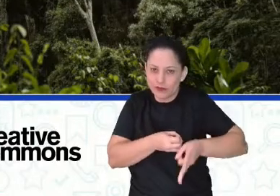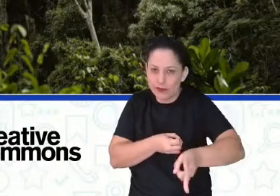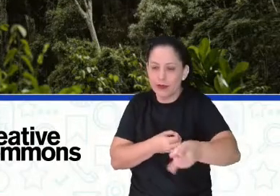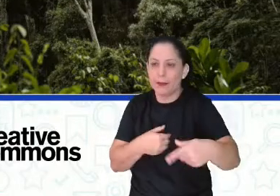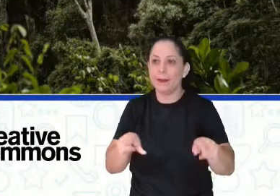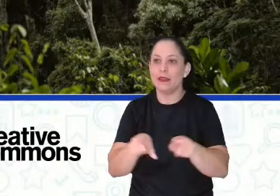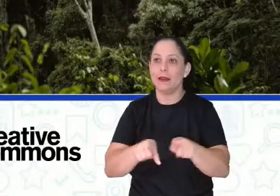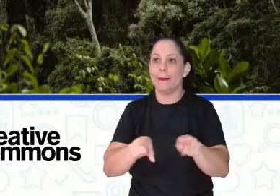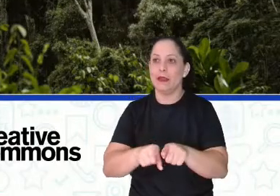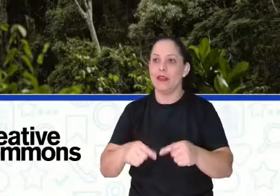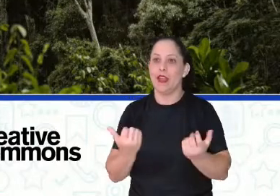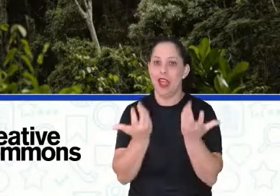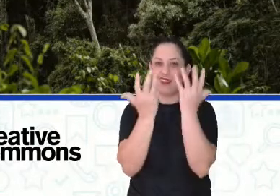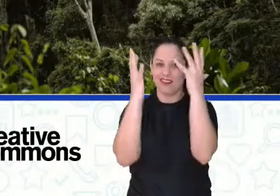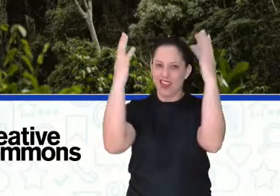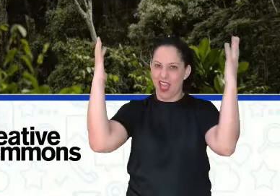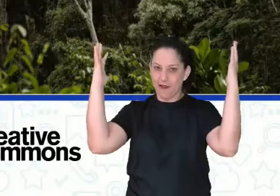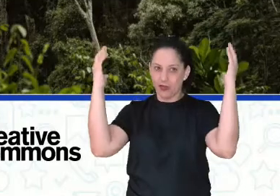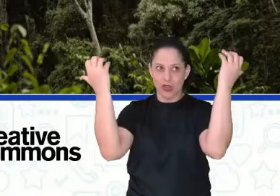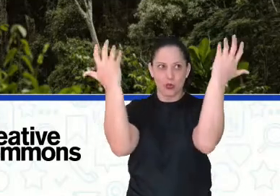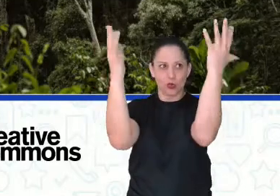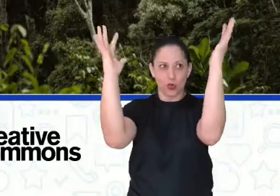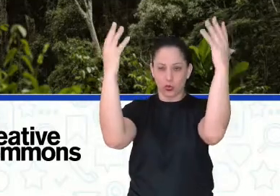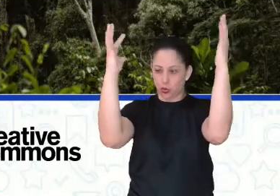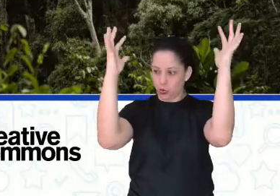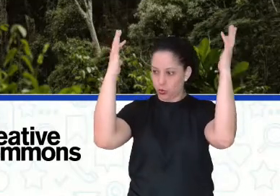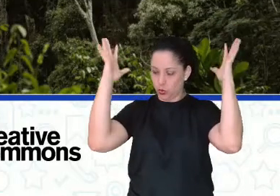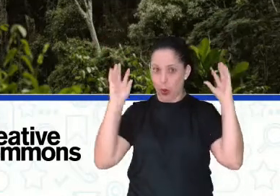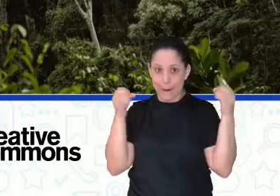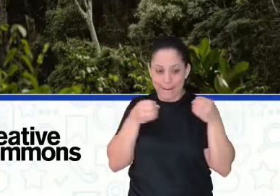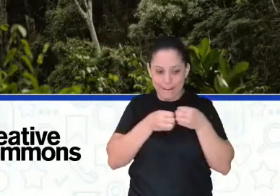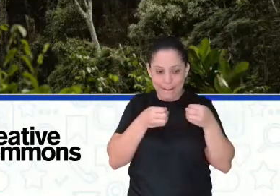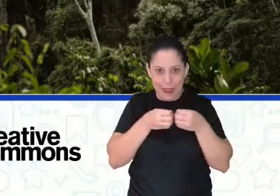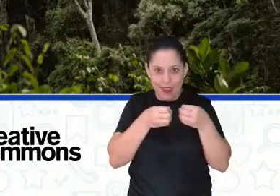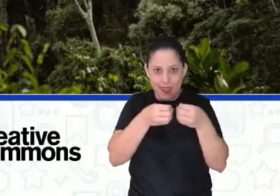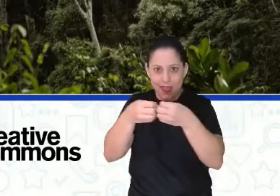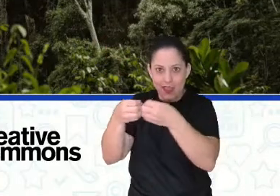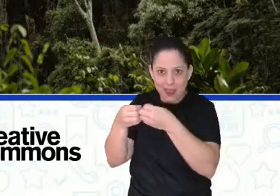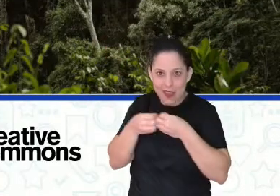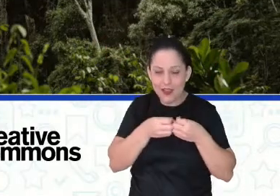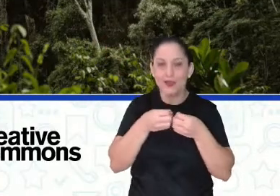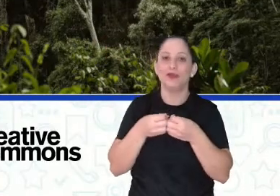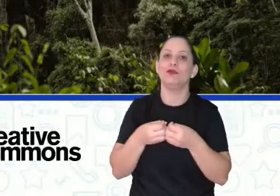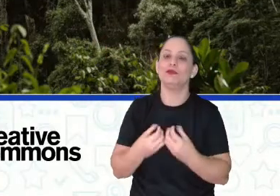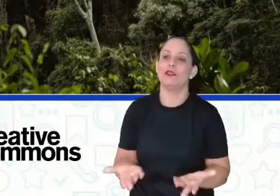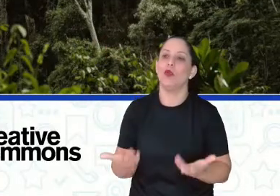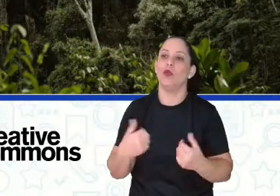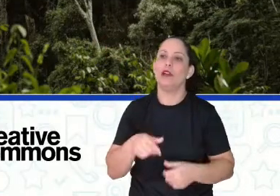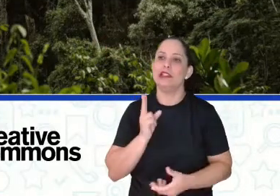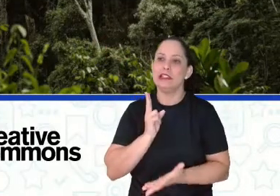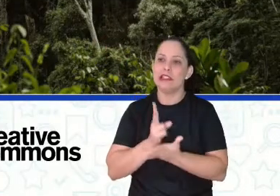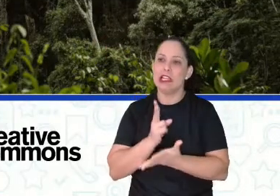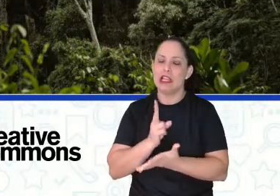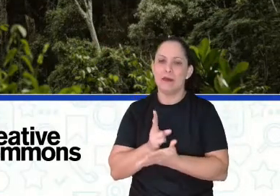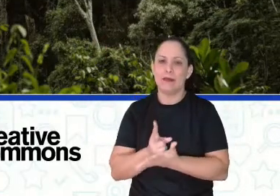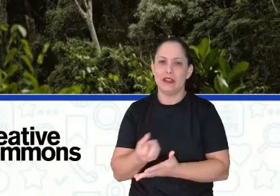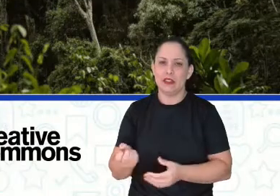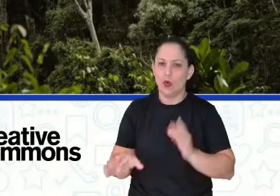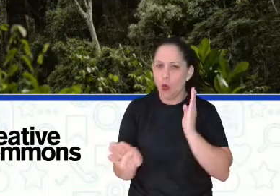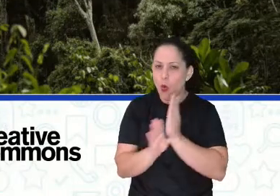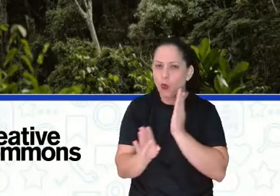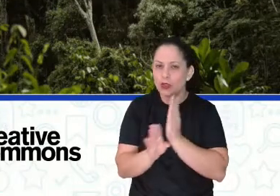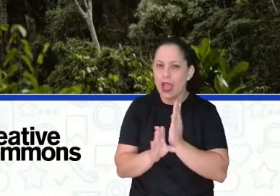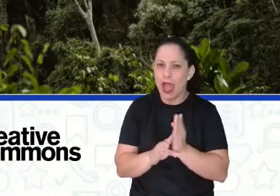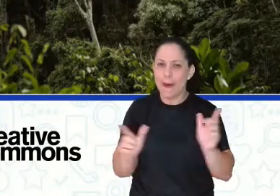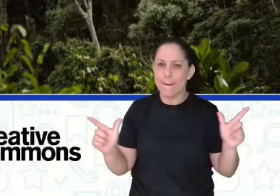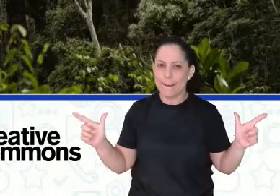às árvores tão juntas uma das outras, e de tamanhos variados, dificilmente iremos encontrar animal de grande porte. Então,